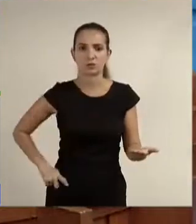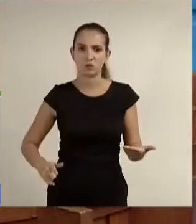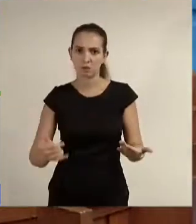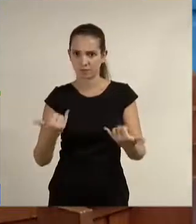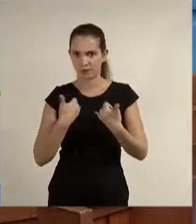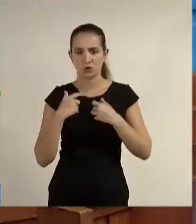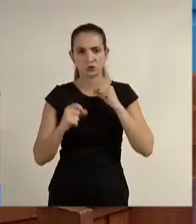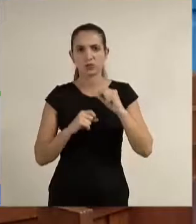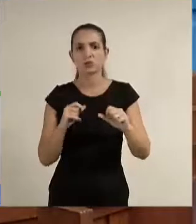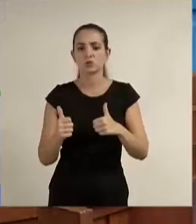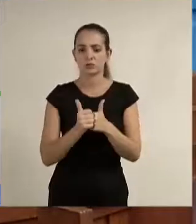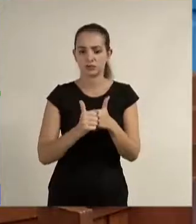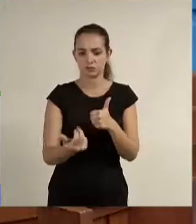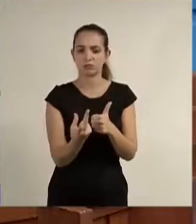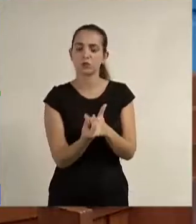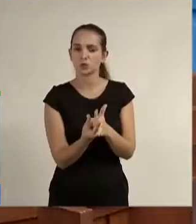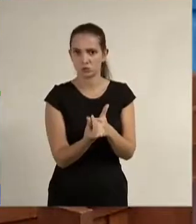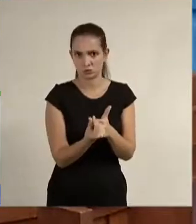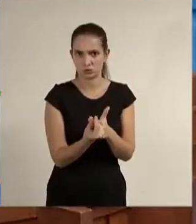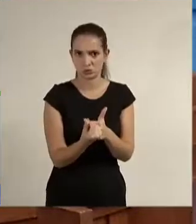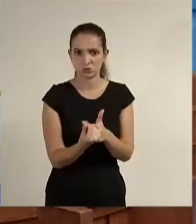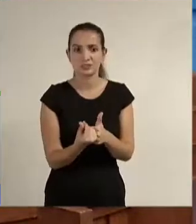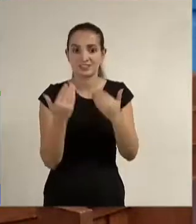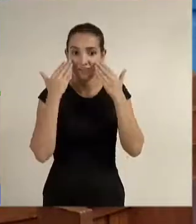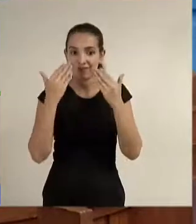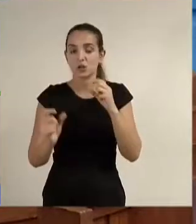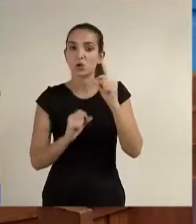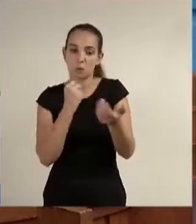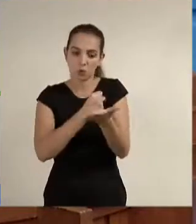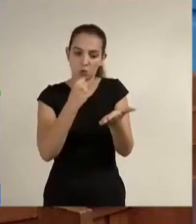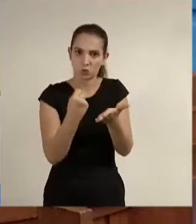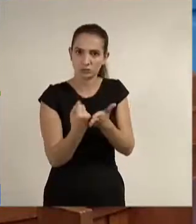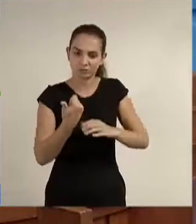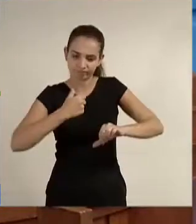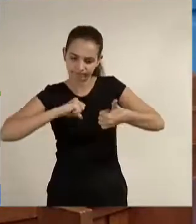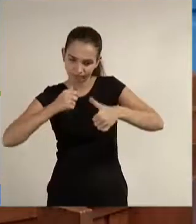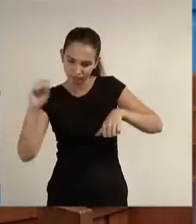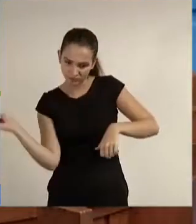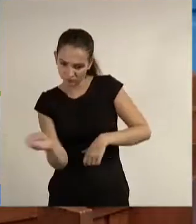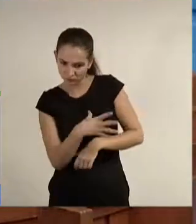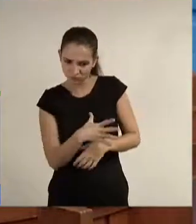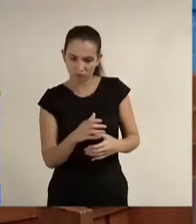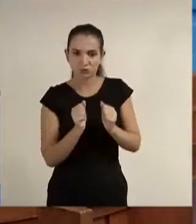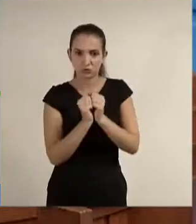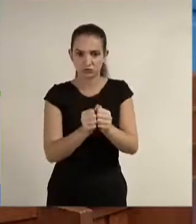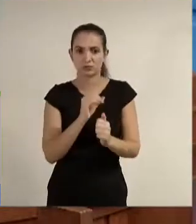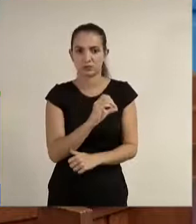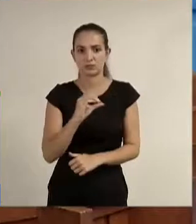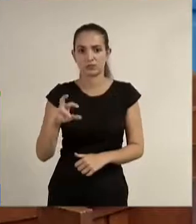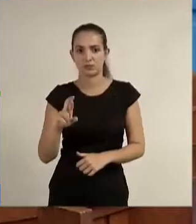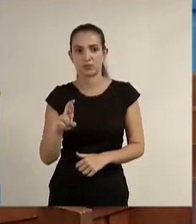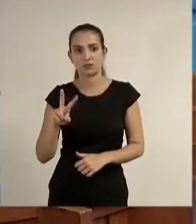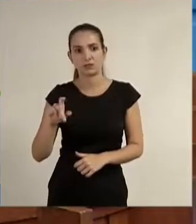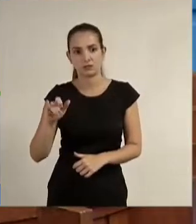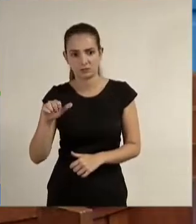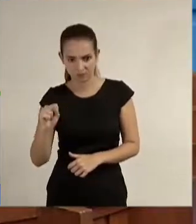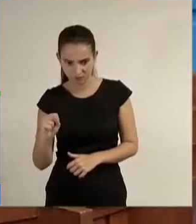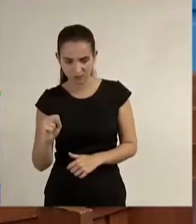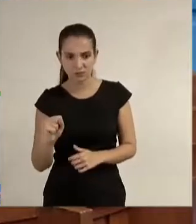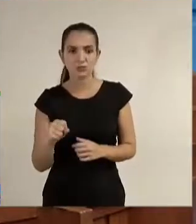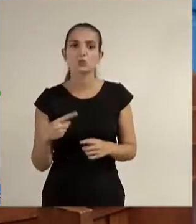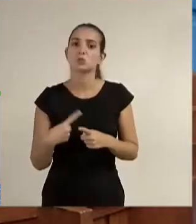vendo a possibilidade de uma revisão contratual com a CCR-MS Vias. Aí resolveria o problema que hoje existe, já que a CCR-MS Vias